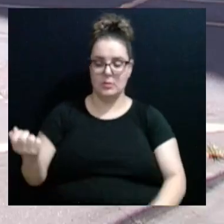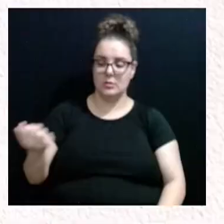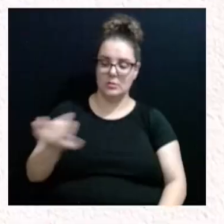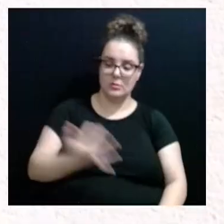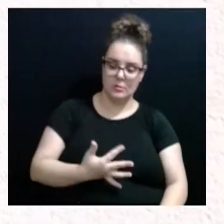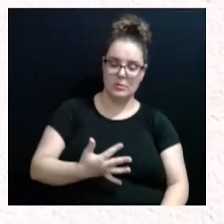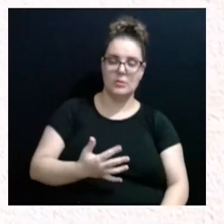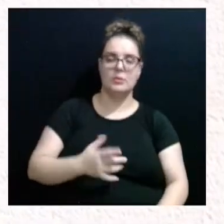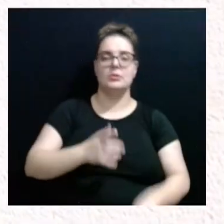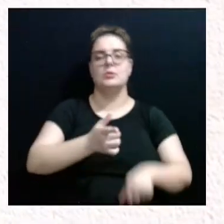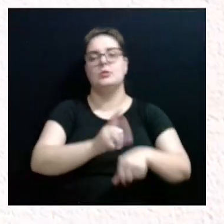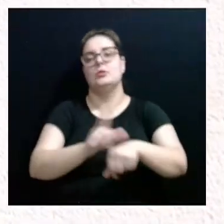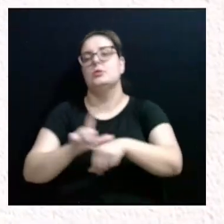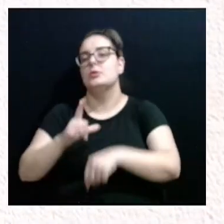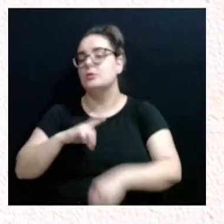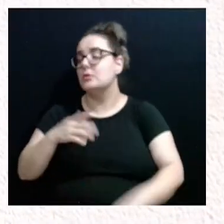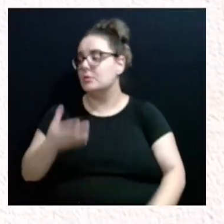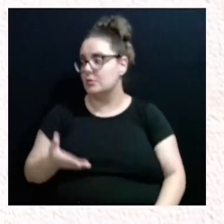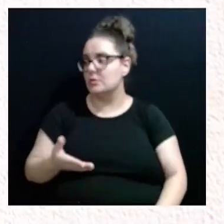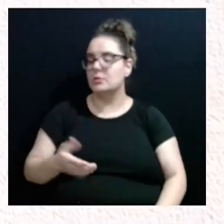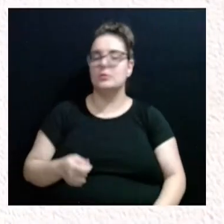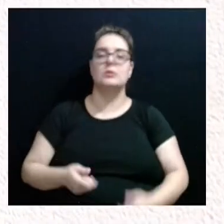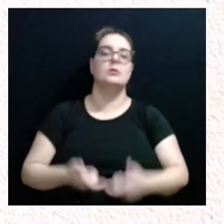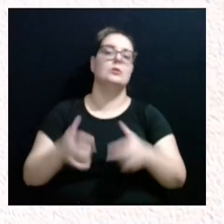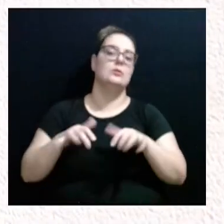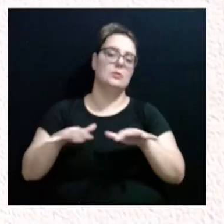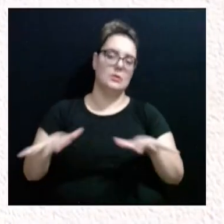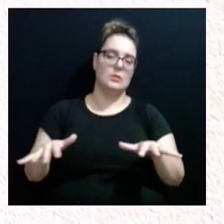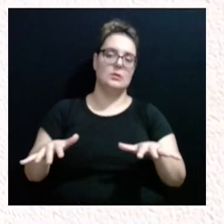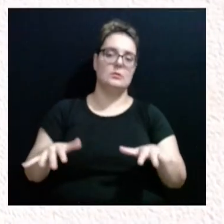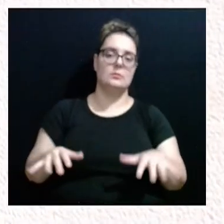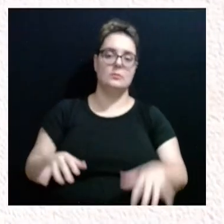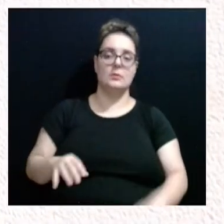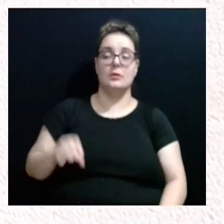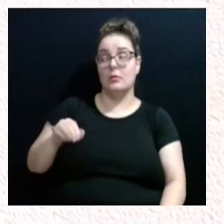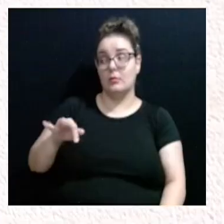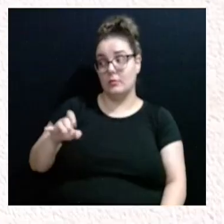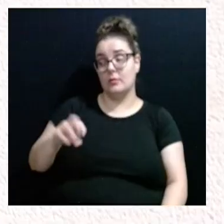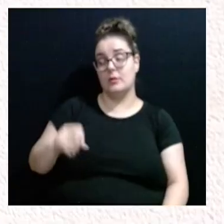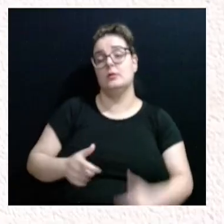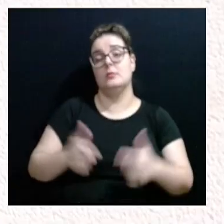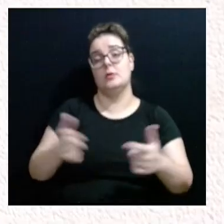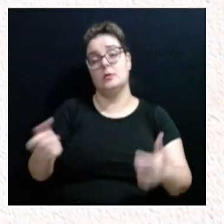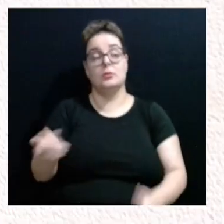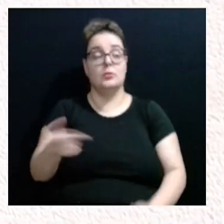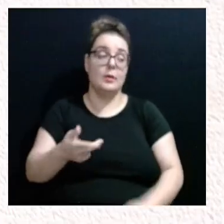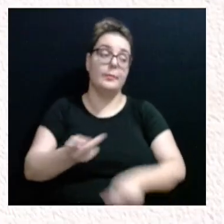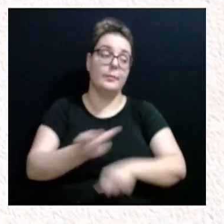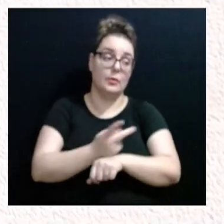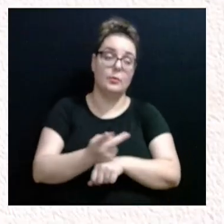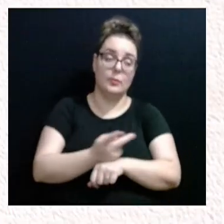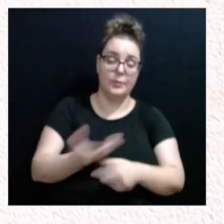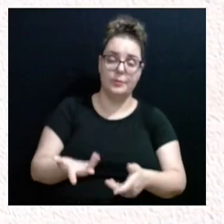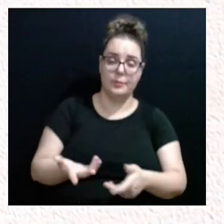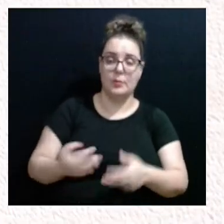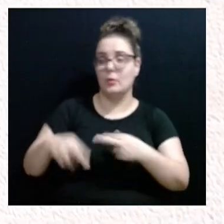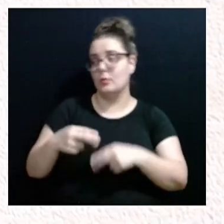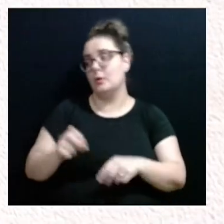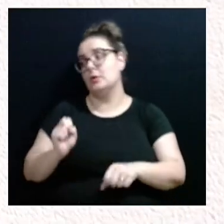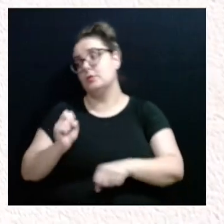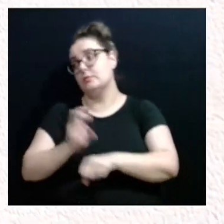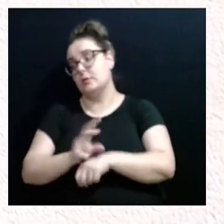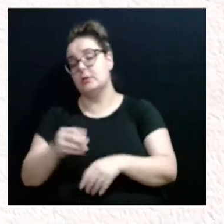tem aqui, que é abundante, e a oferta às vezes é maior do que a procura, né? Na questão de vagas internas. Então a gente